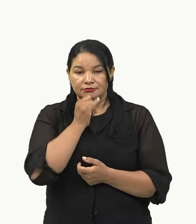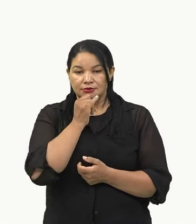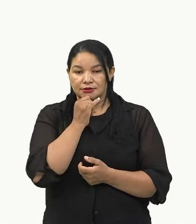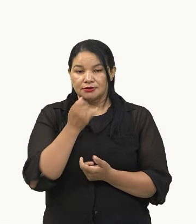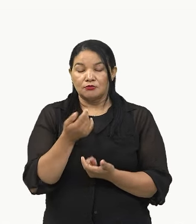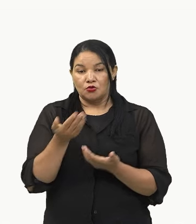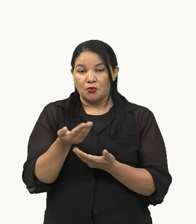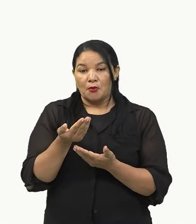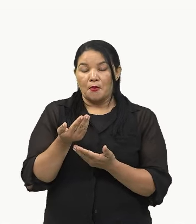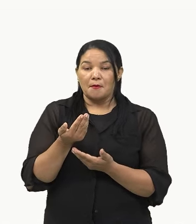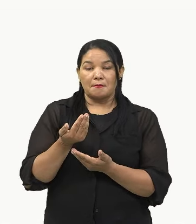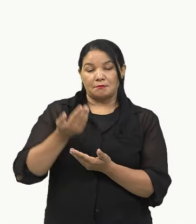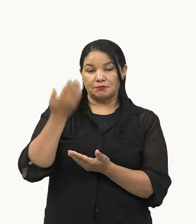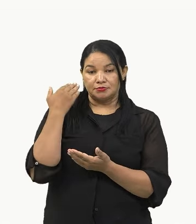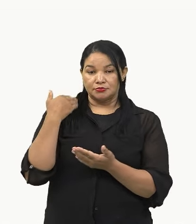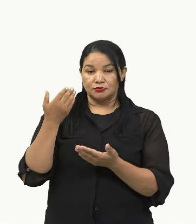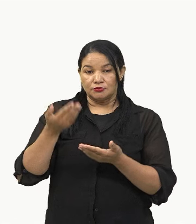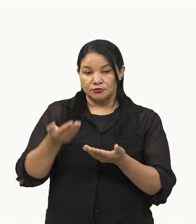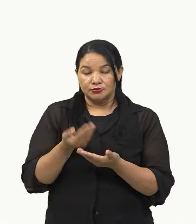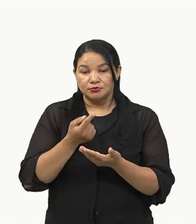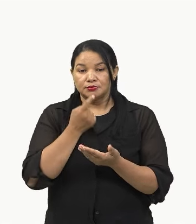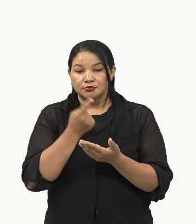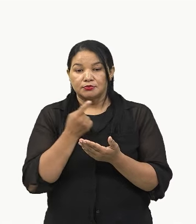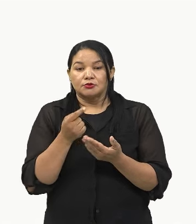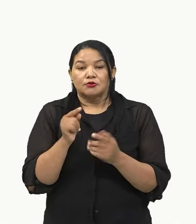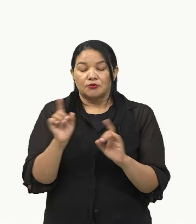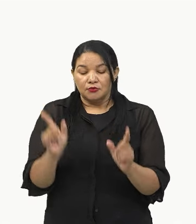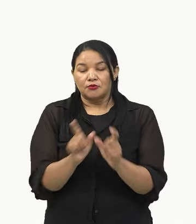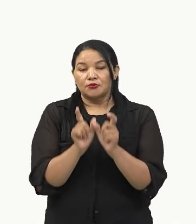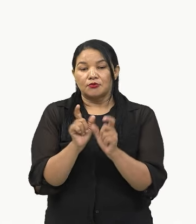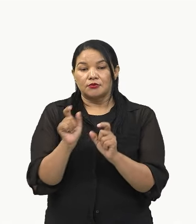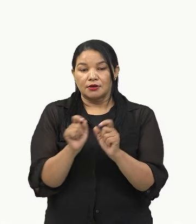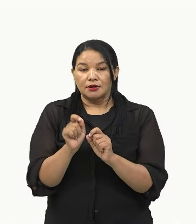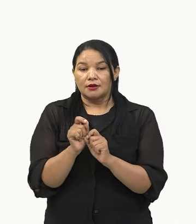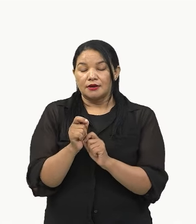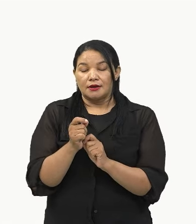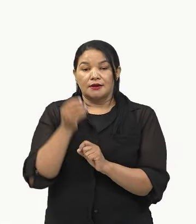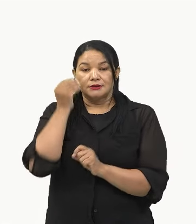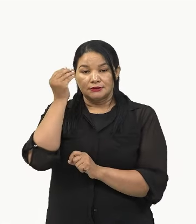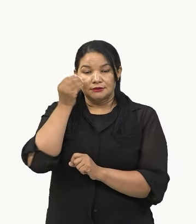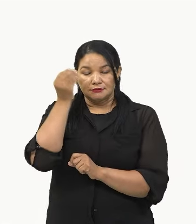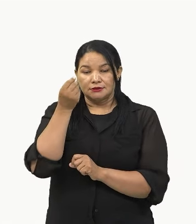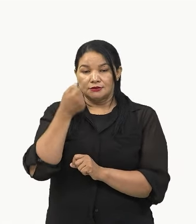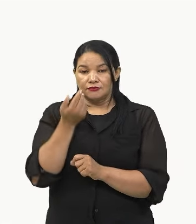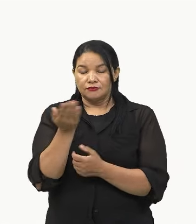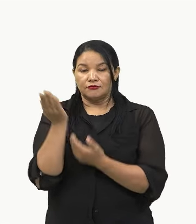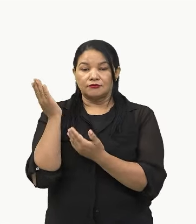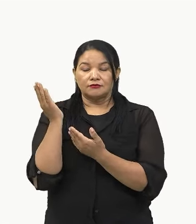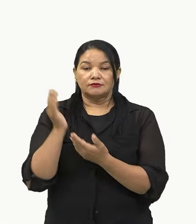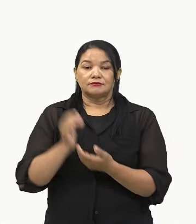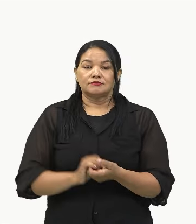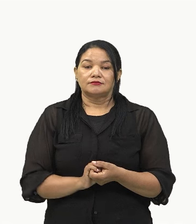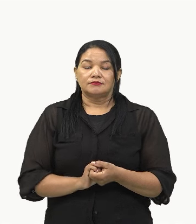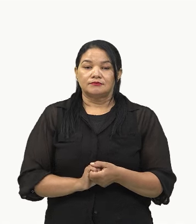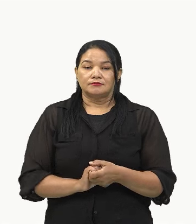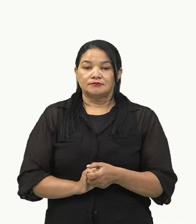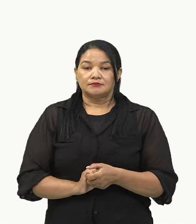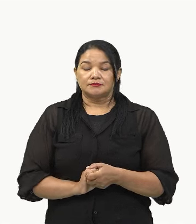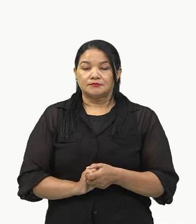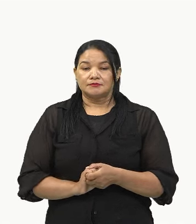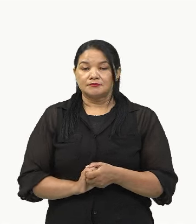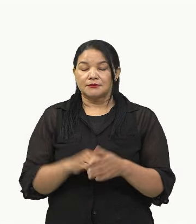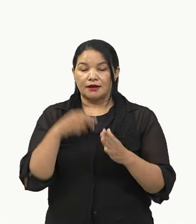perfecto compuesto se llama perfecto de experiencia, ya que expresa las